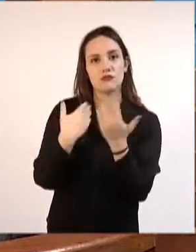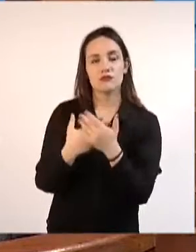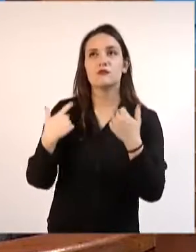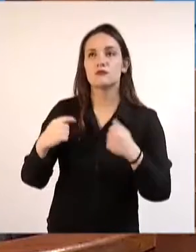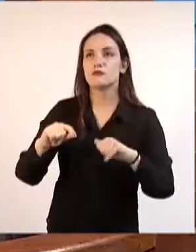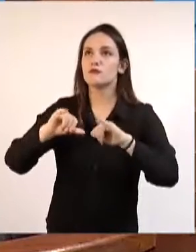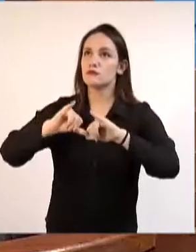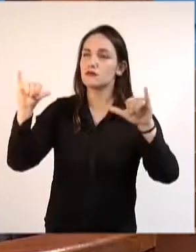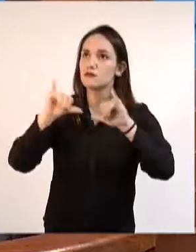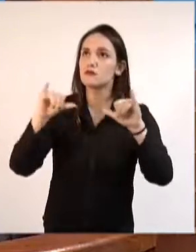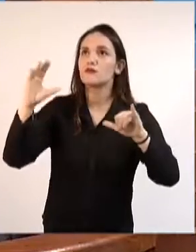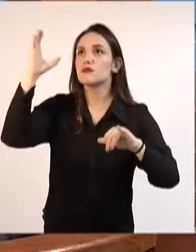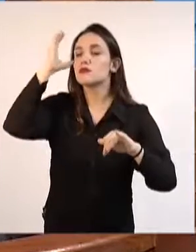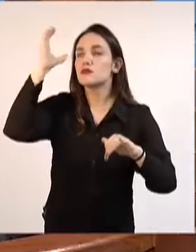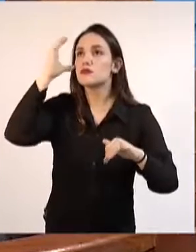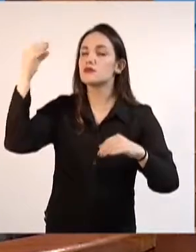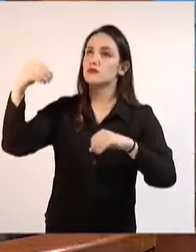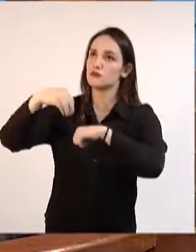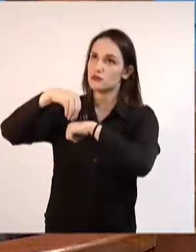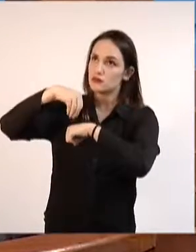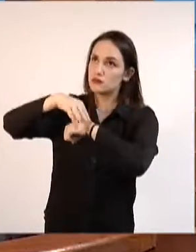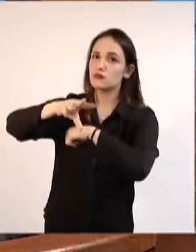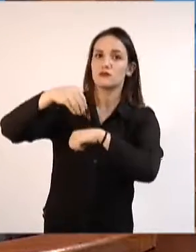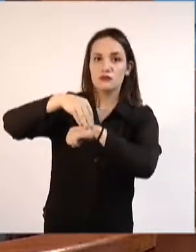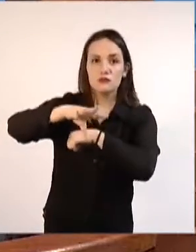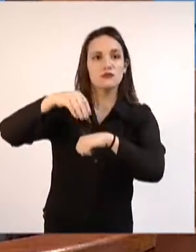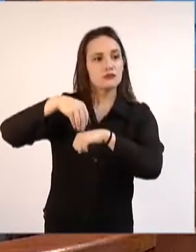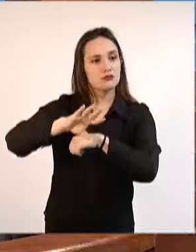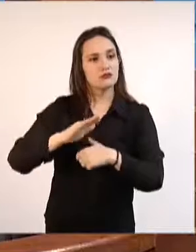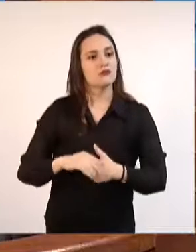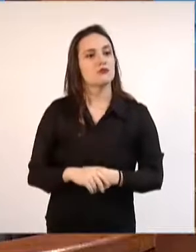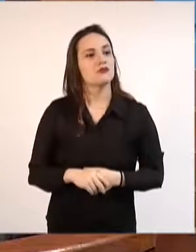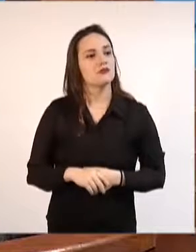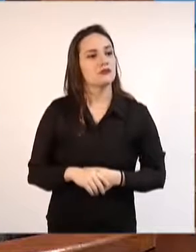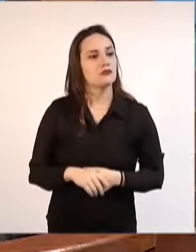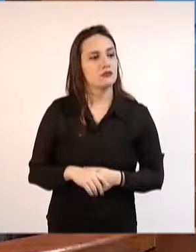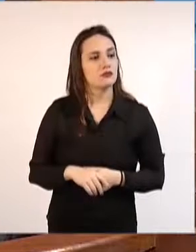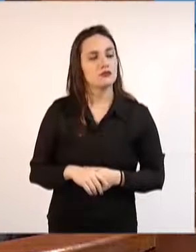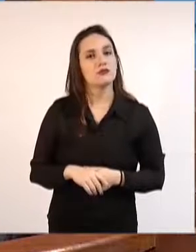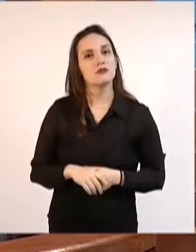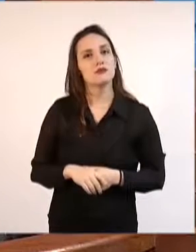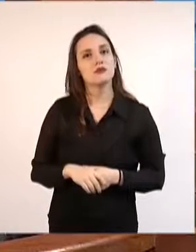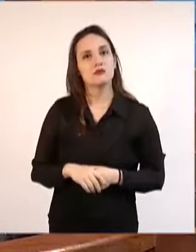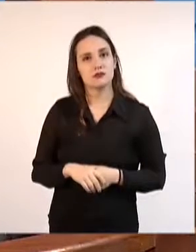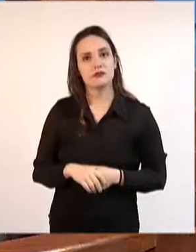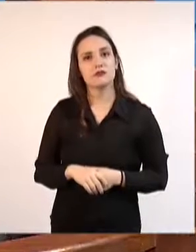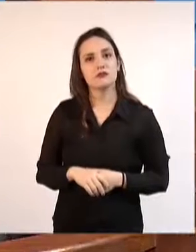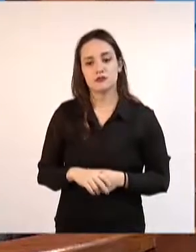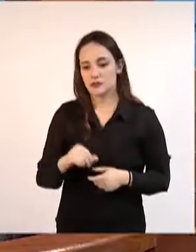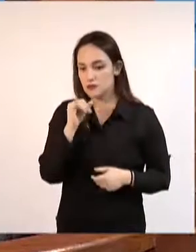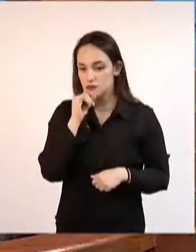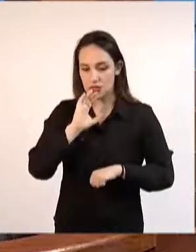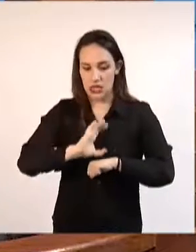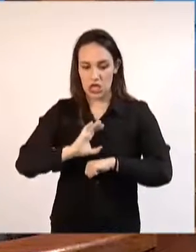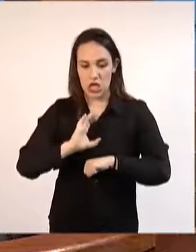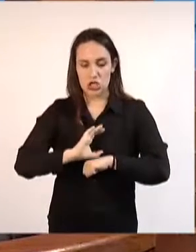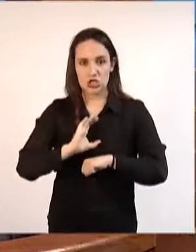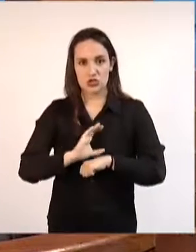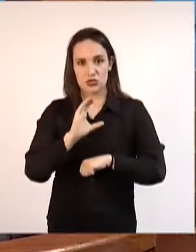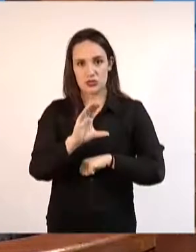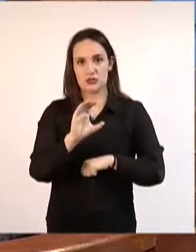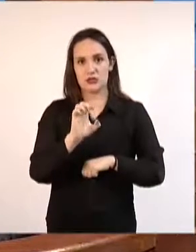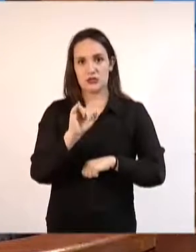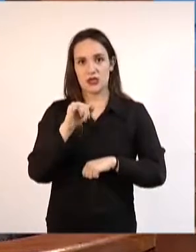no CEIM, nos primeiros passos que a criança dá no CEIM, no Centro de Educação Infantil,